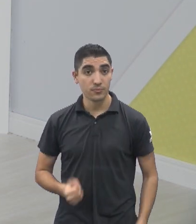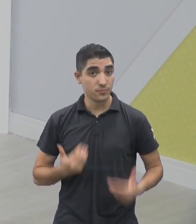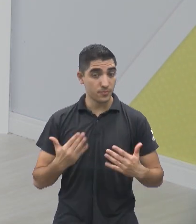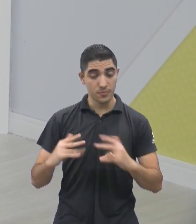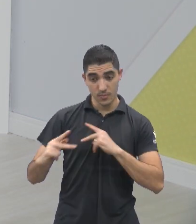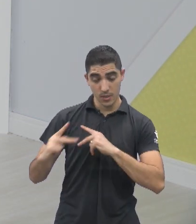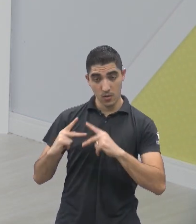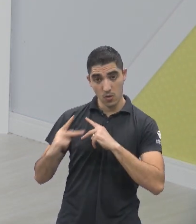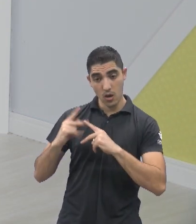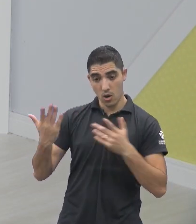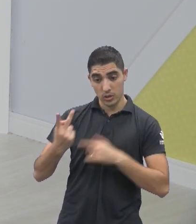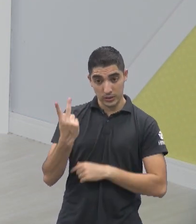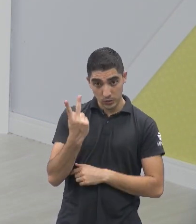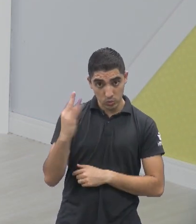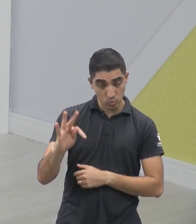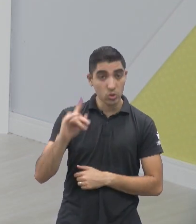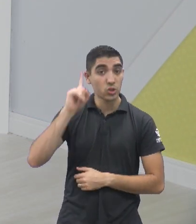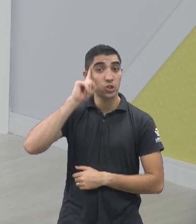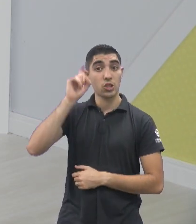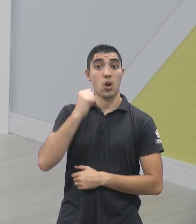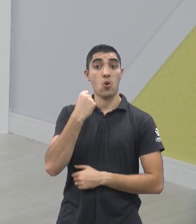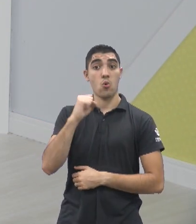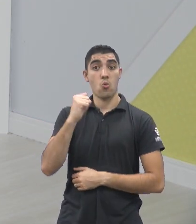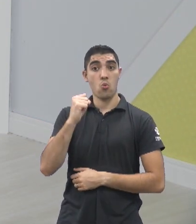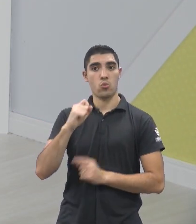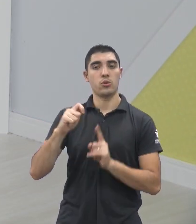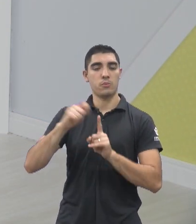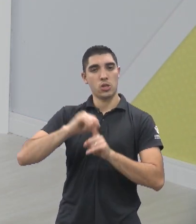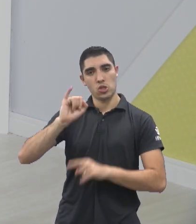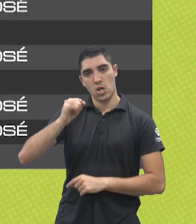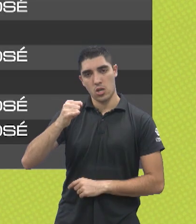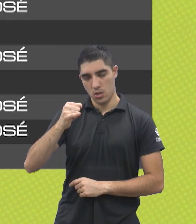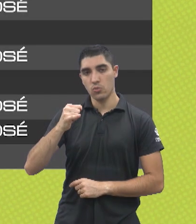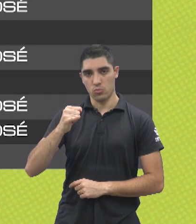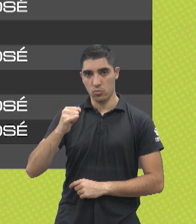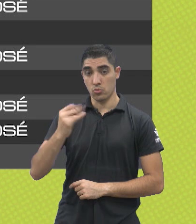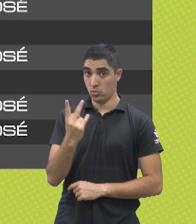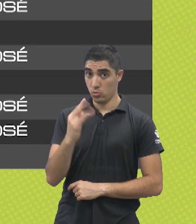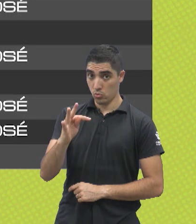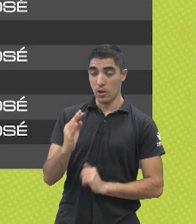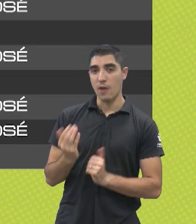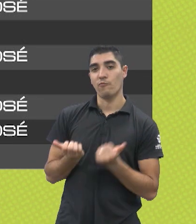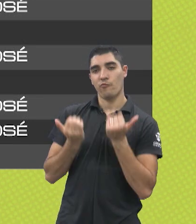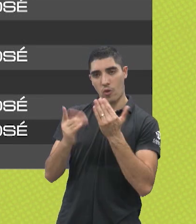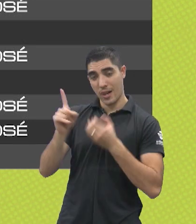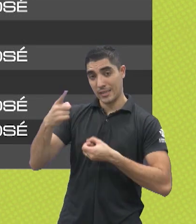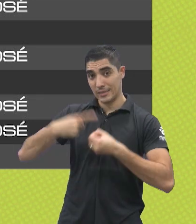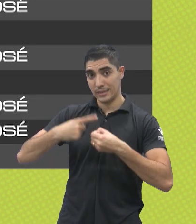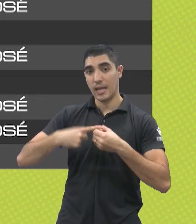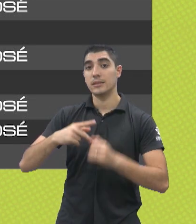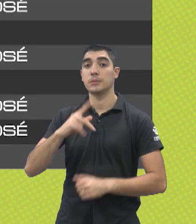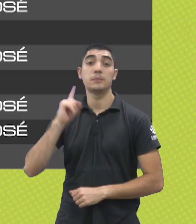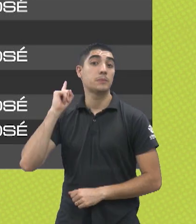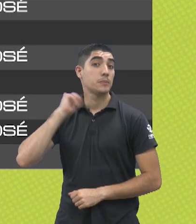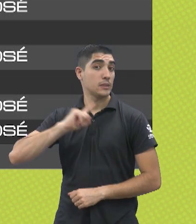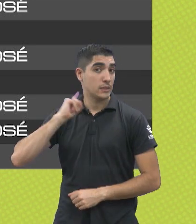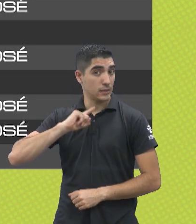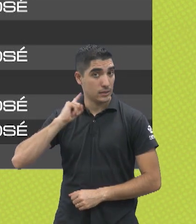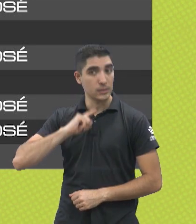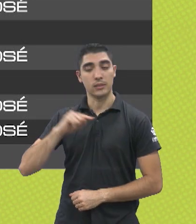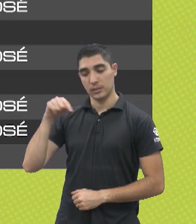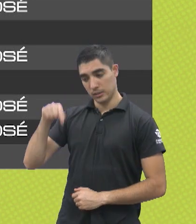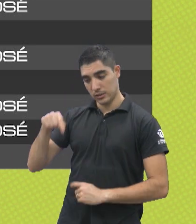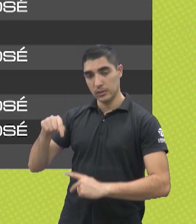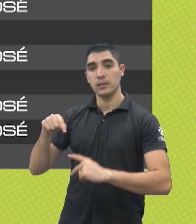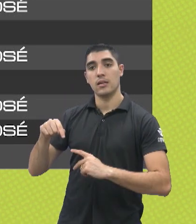José já começa no dia 8 de janeiro. O segundo turno começa justamente indo até Minas Gerais para enfrentar o Minas. É o primeiro jogo do